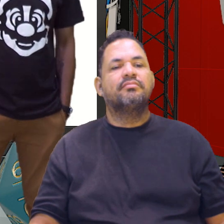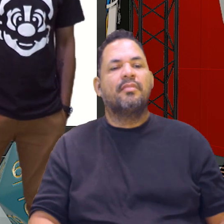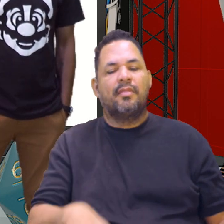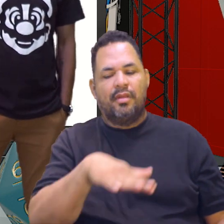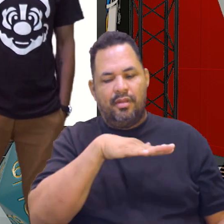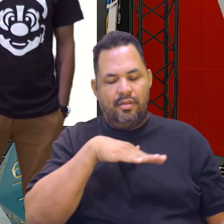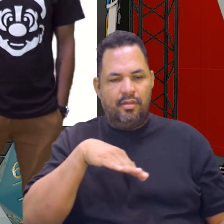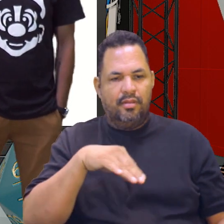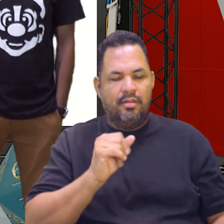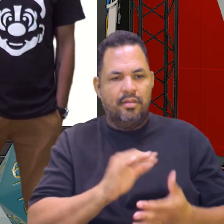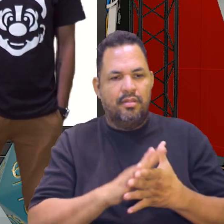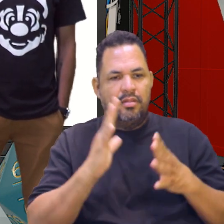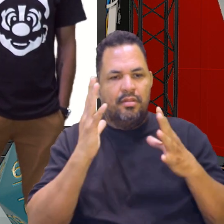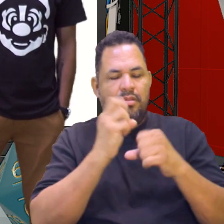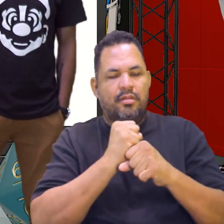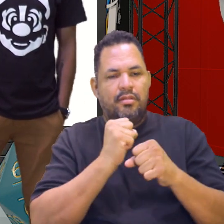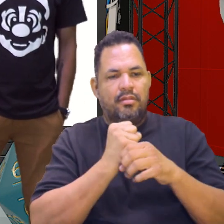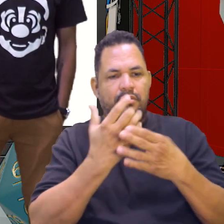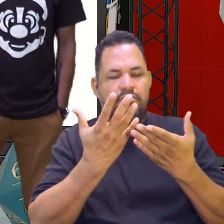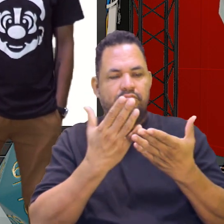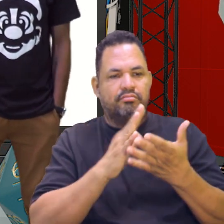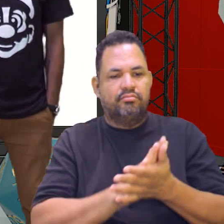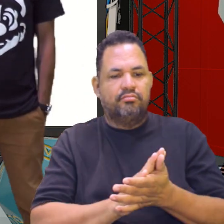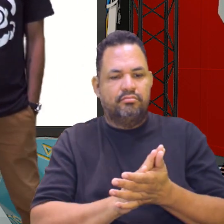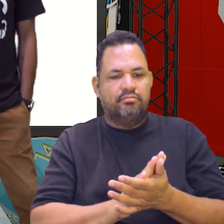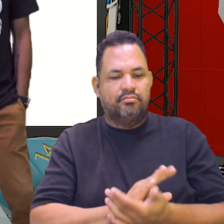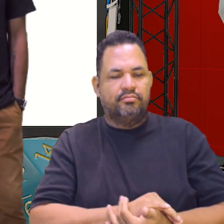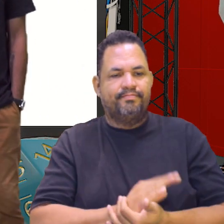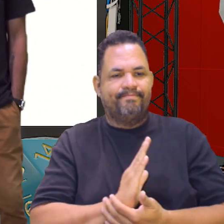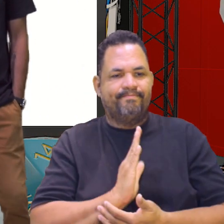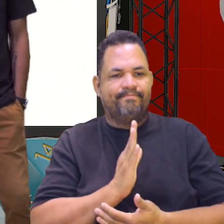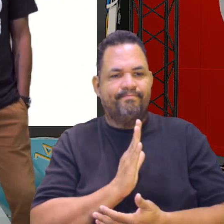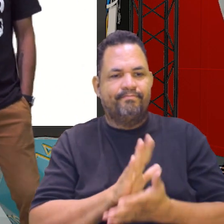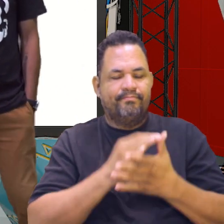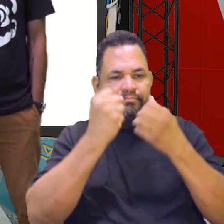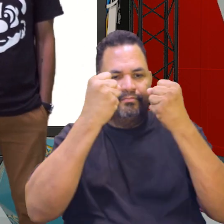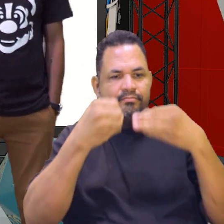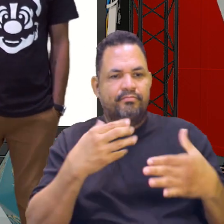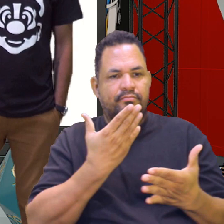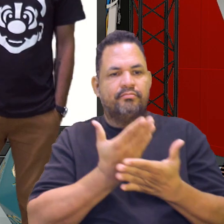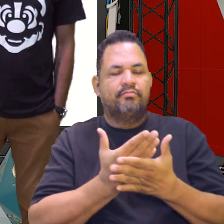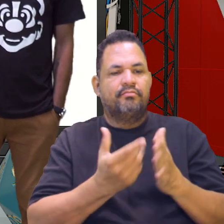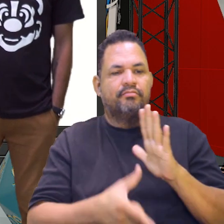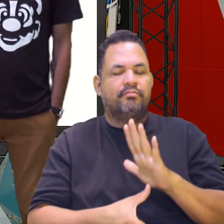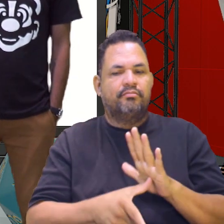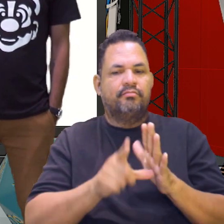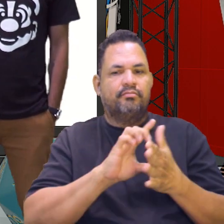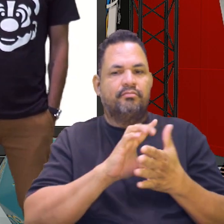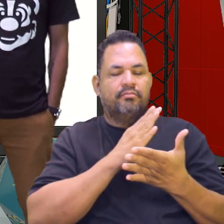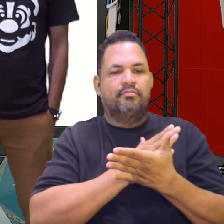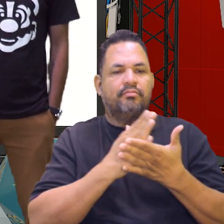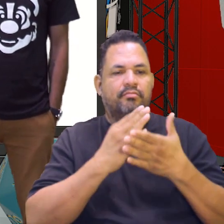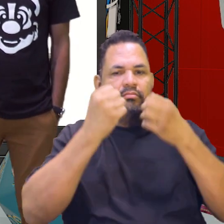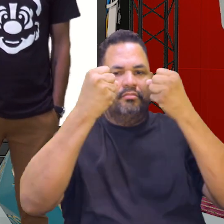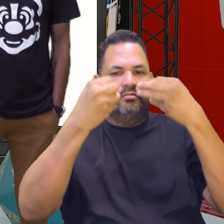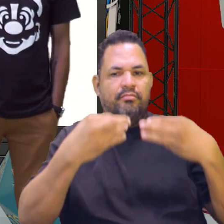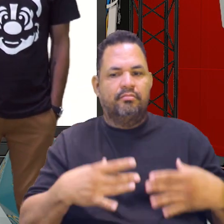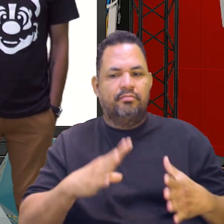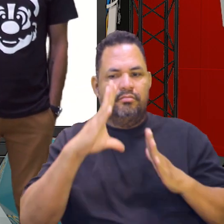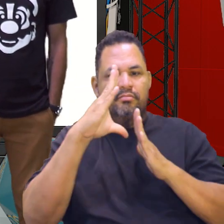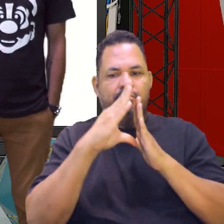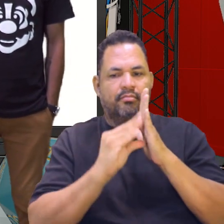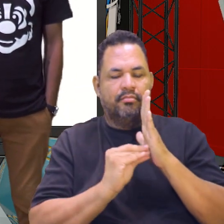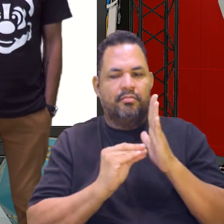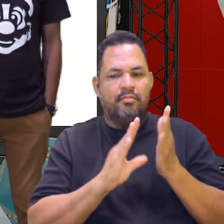página que vai falar do assunto, a gente já deu o direcionamento da aula aí, certinho? Mas antes de começarmos a desenrolar todo esse conteúdo,